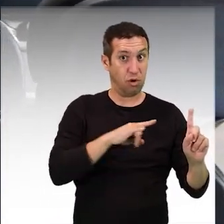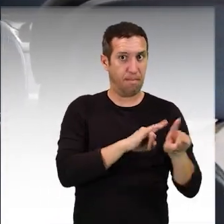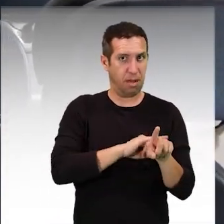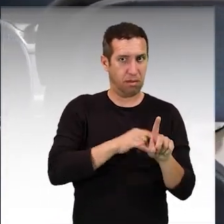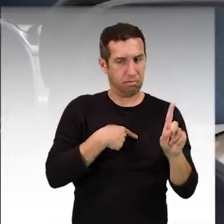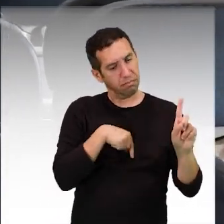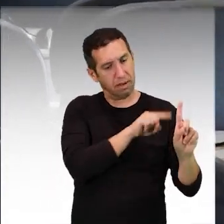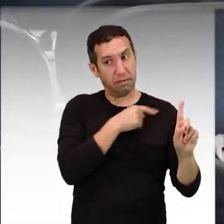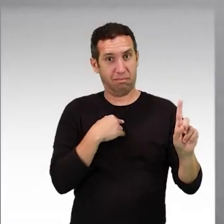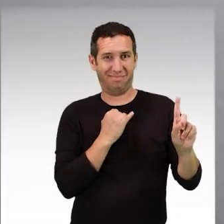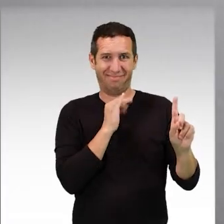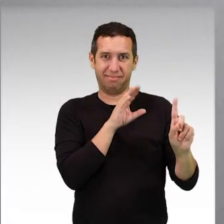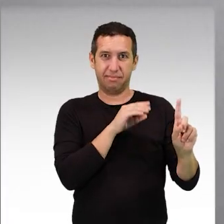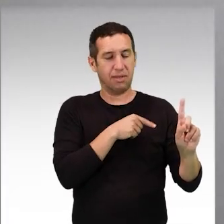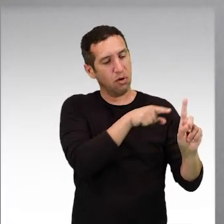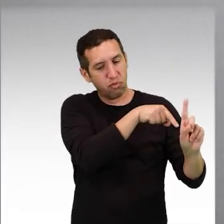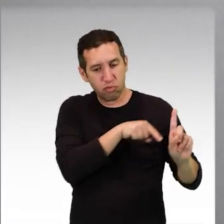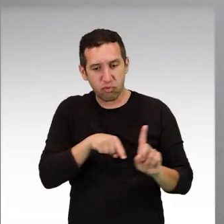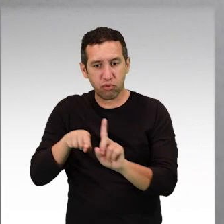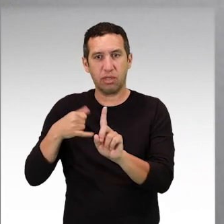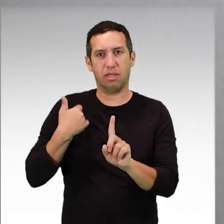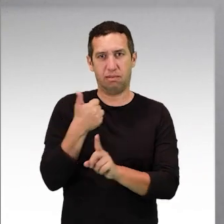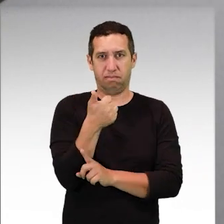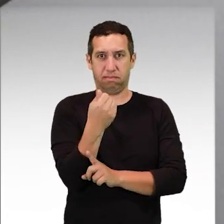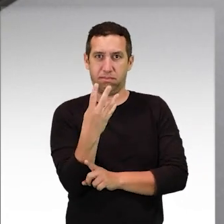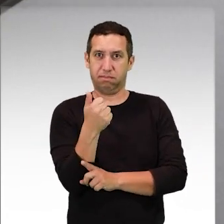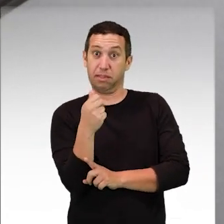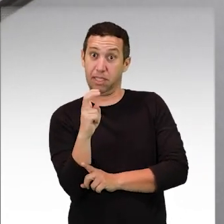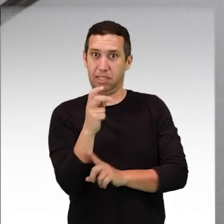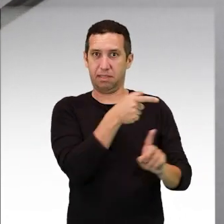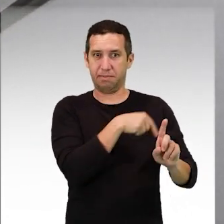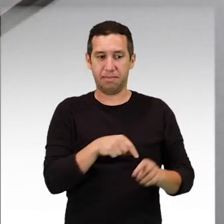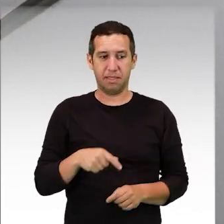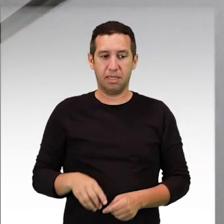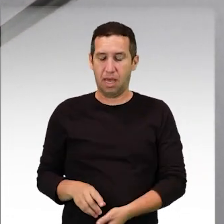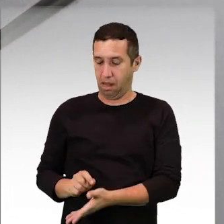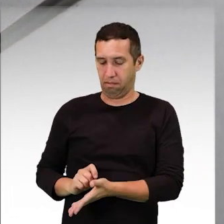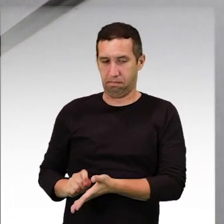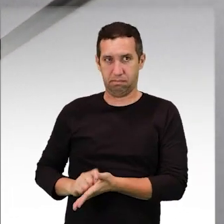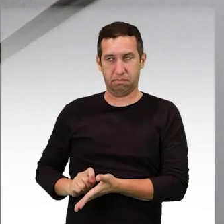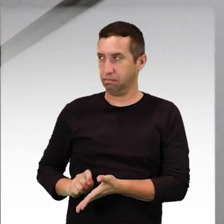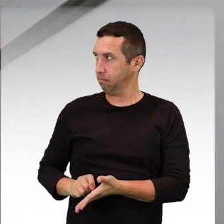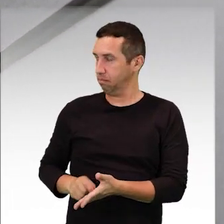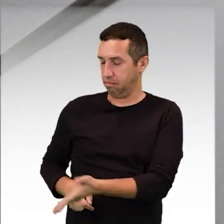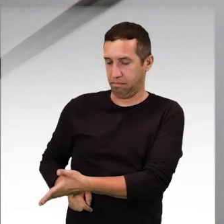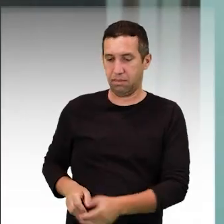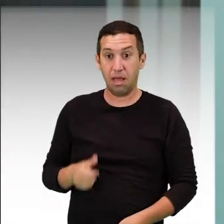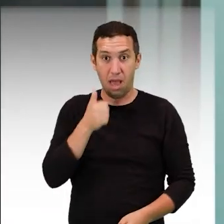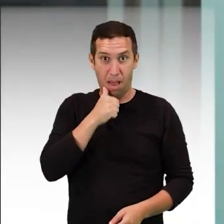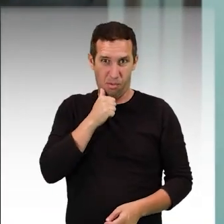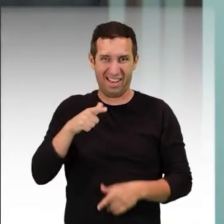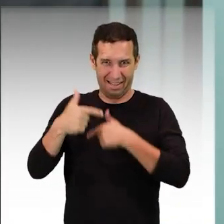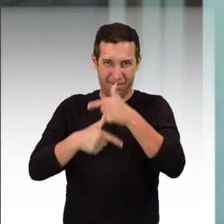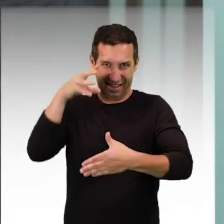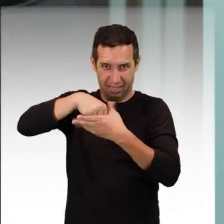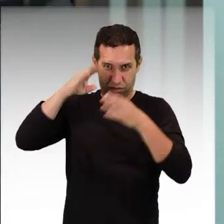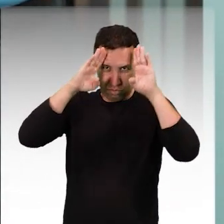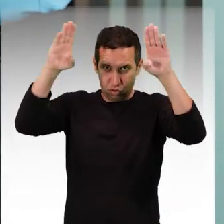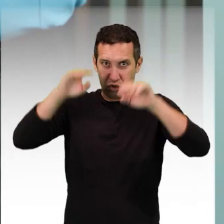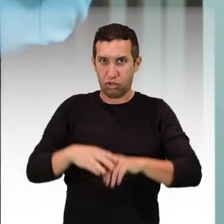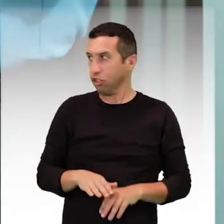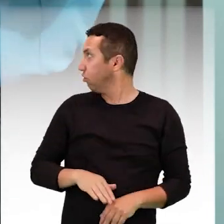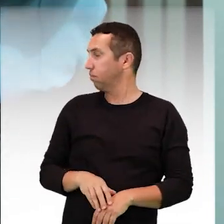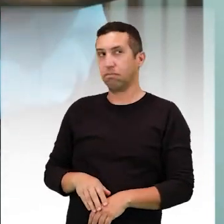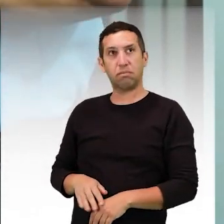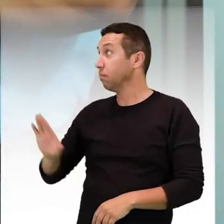ao banheiro, onde a adolescente, que tinha idade entre 14 e 15 anos, deixou um bilhete pedindo ajuda, e a